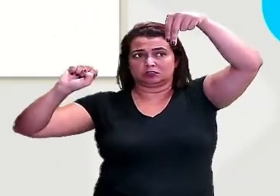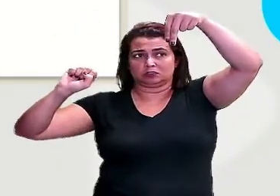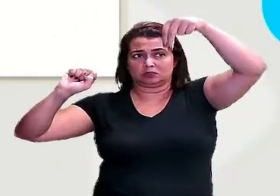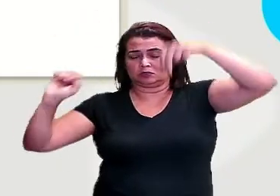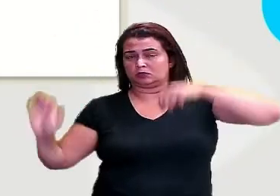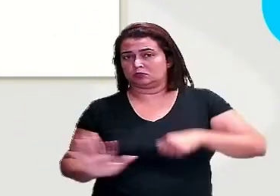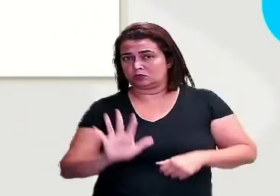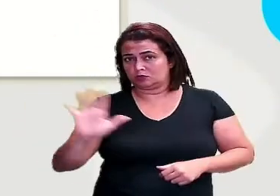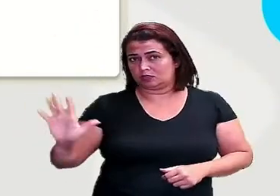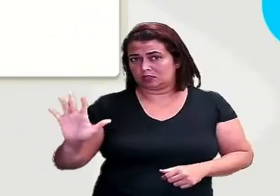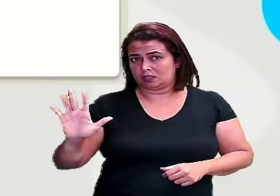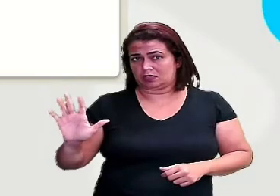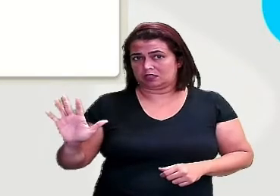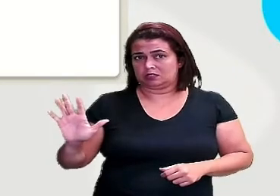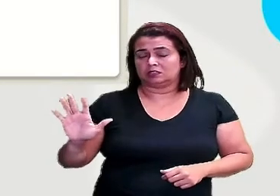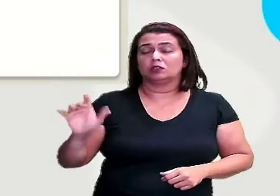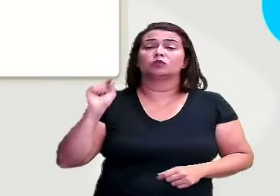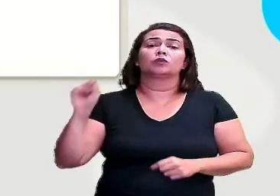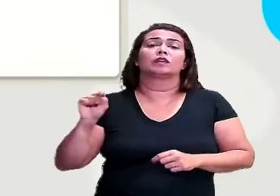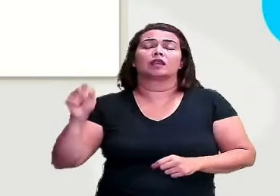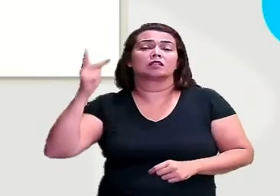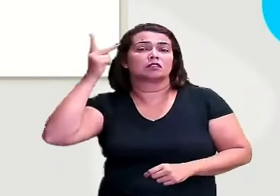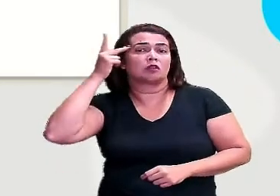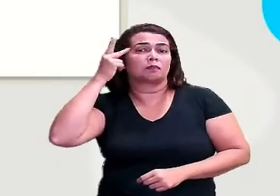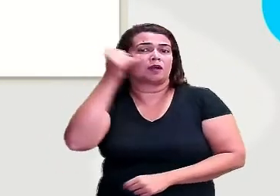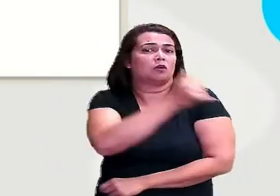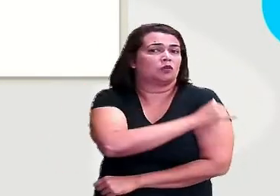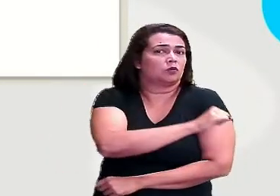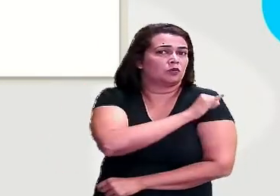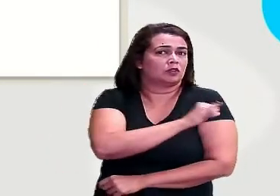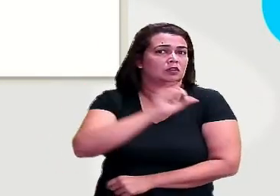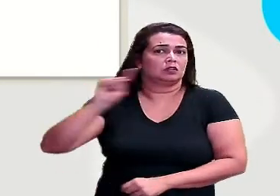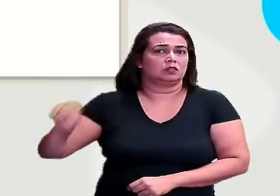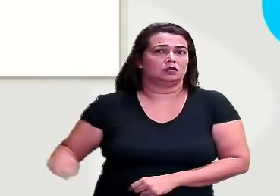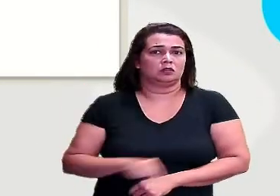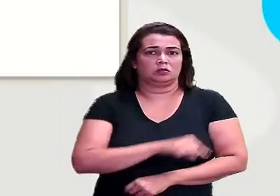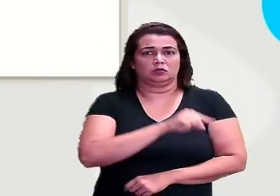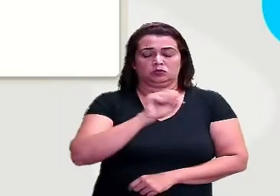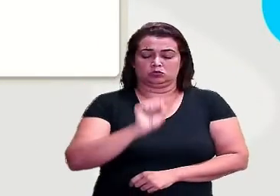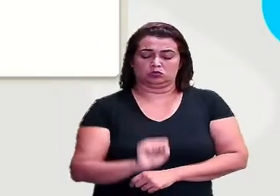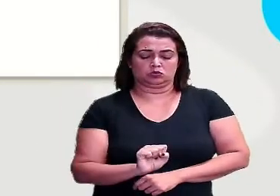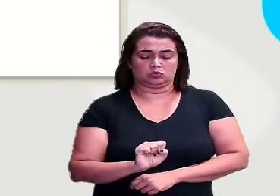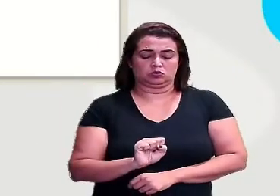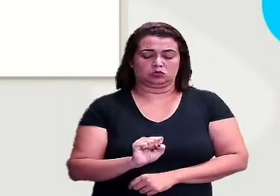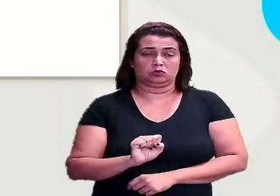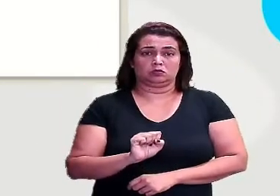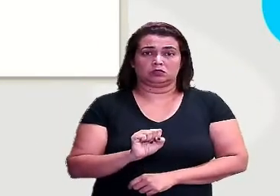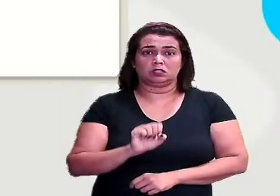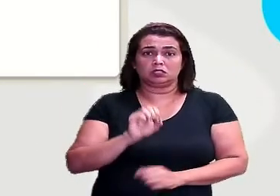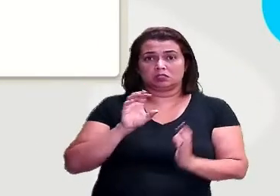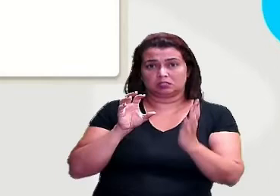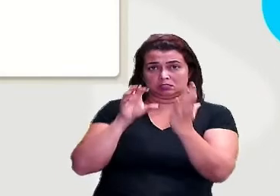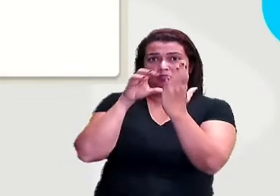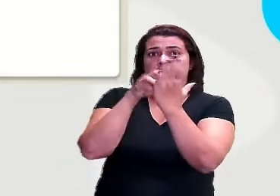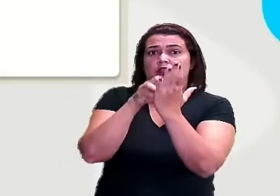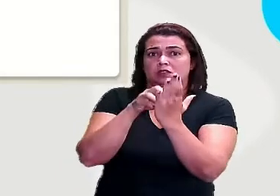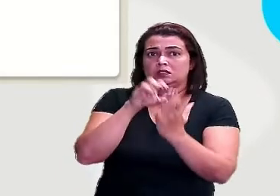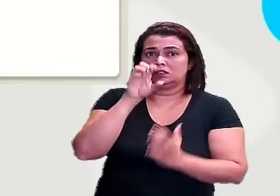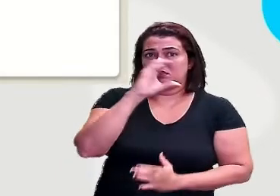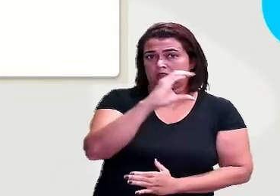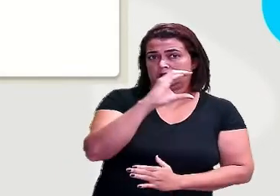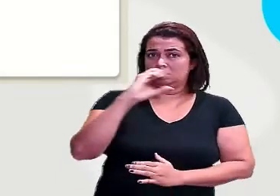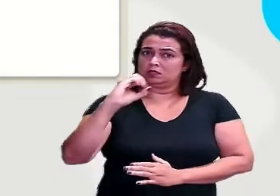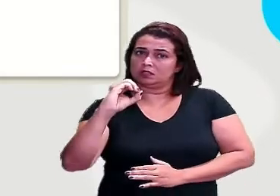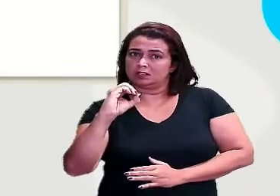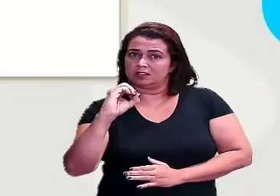São Paulo, Rio de Janeiro também, a região Sul, e o Centro-Oeste ele vai partir do centro para o Oeste. Então foram formas